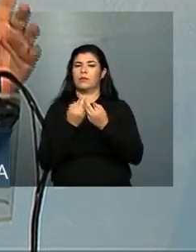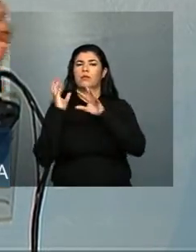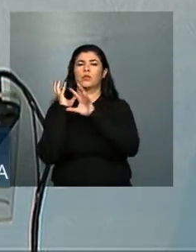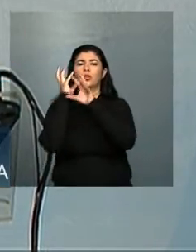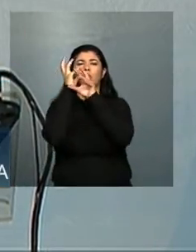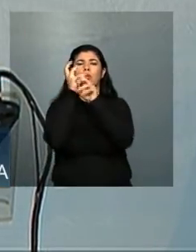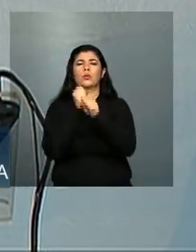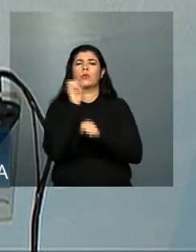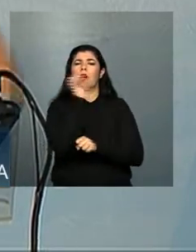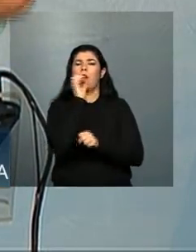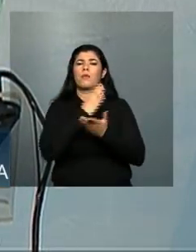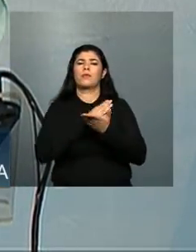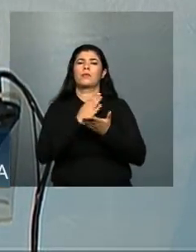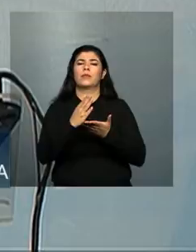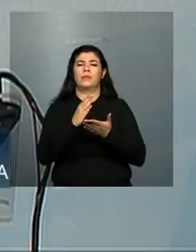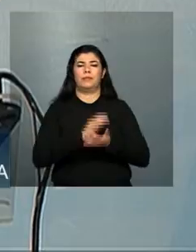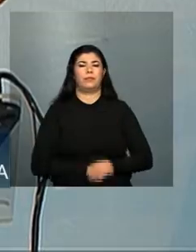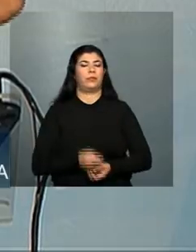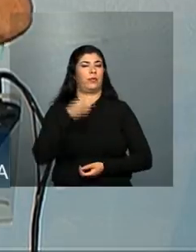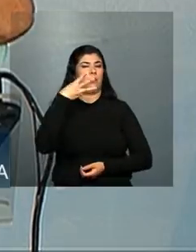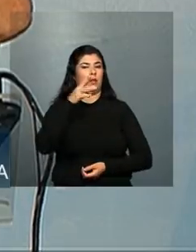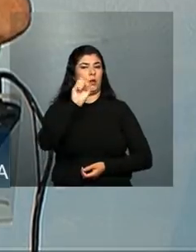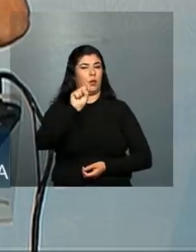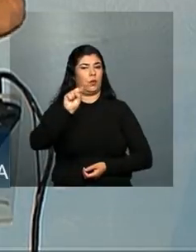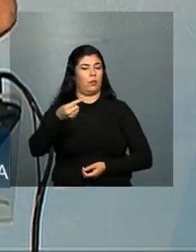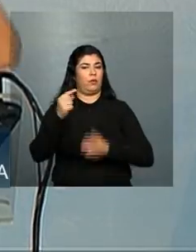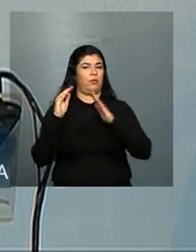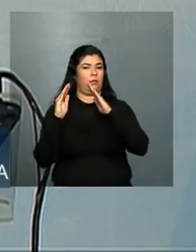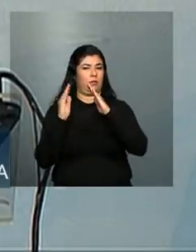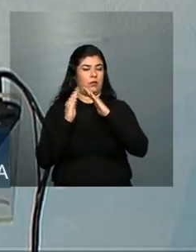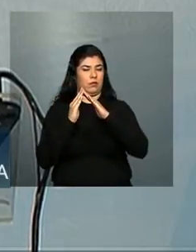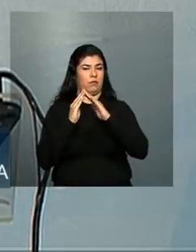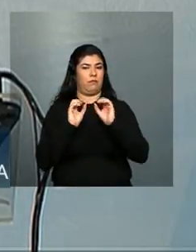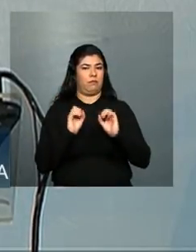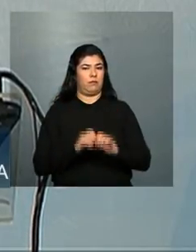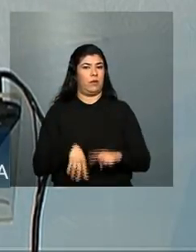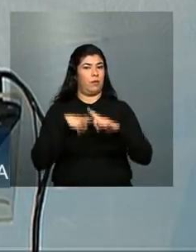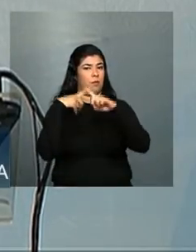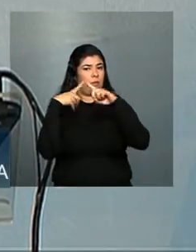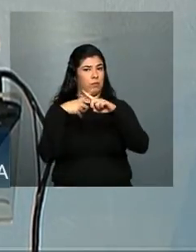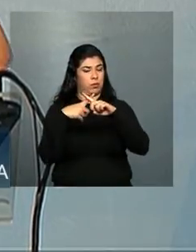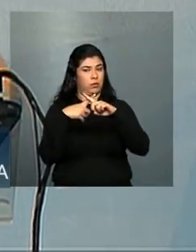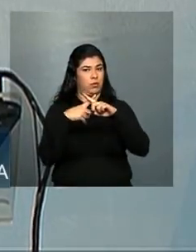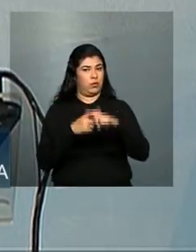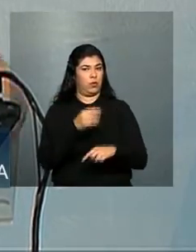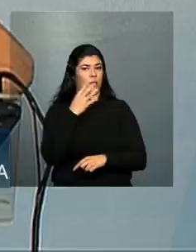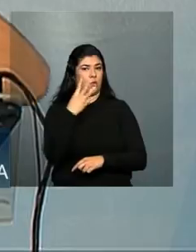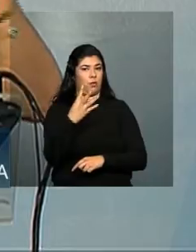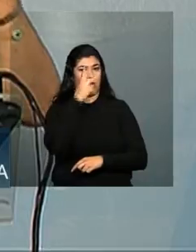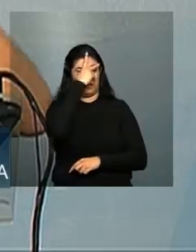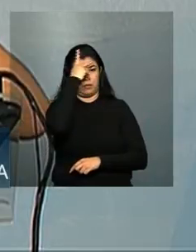para iniciar a história. 38 mil moradias, vezes 4